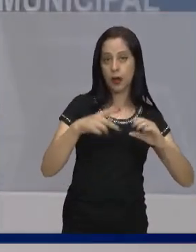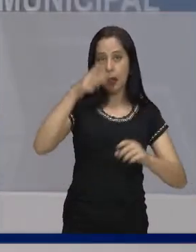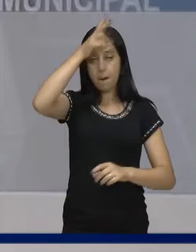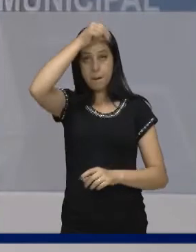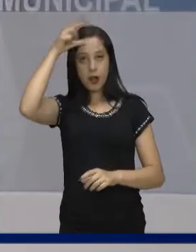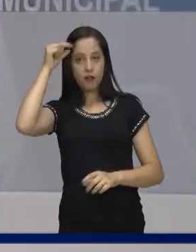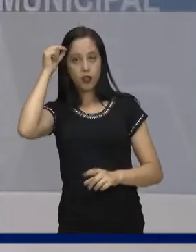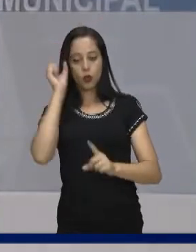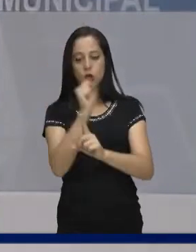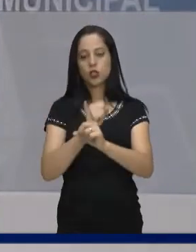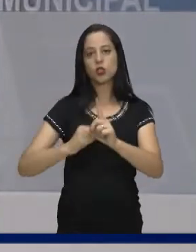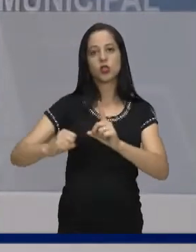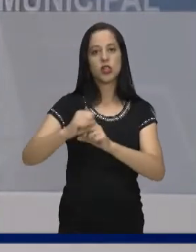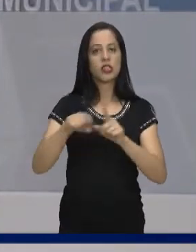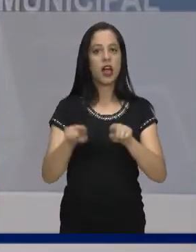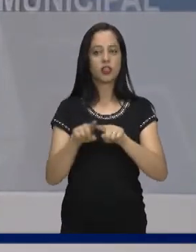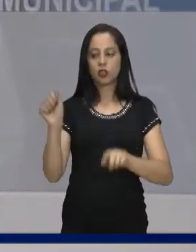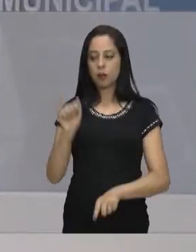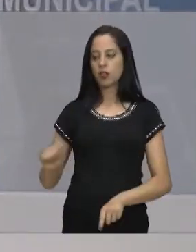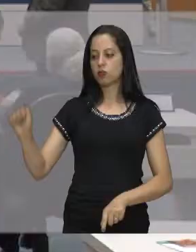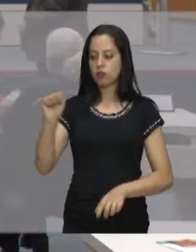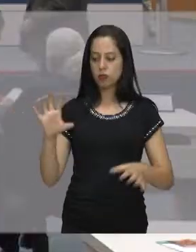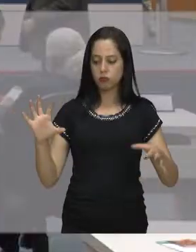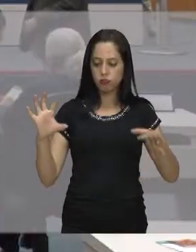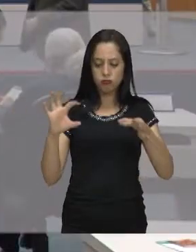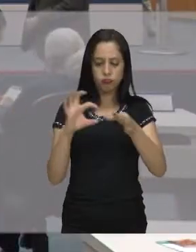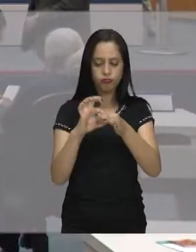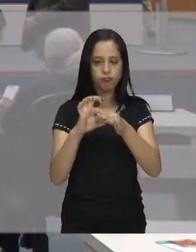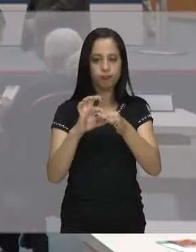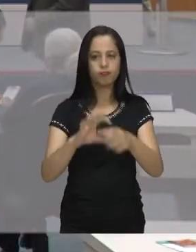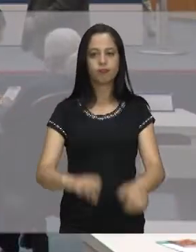Associação. E com a palavra, o vereador Zé Luiz Nunes.